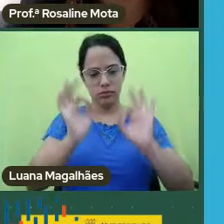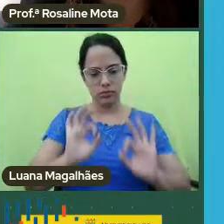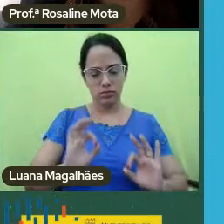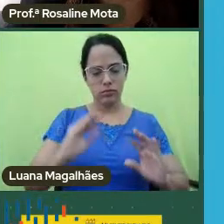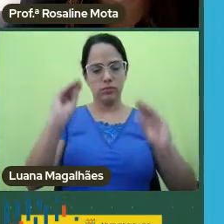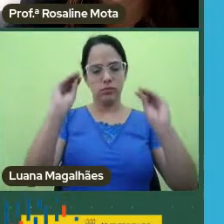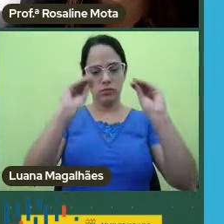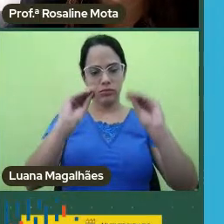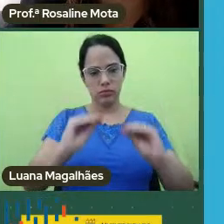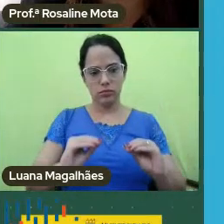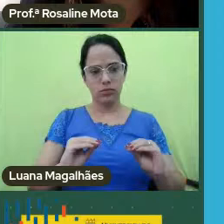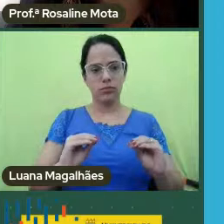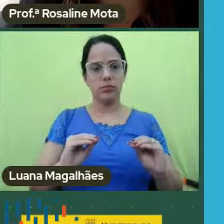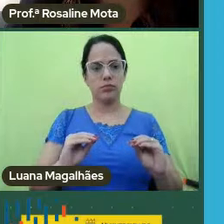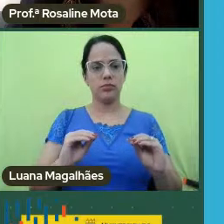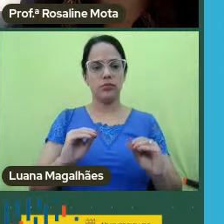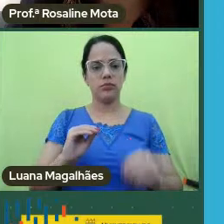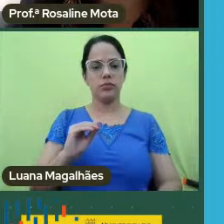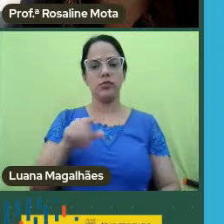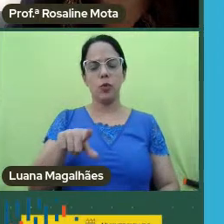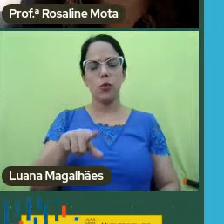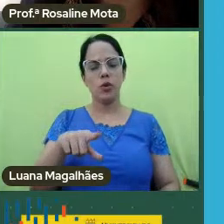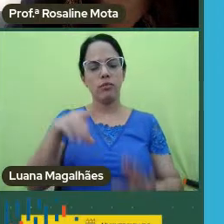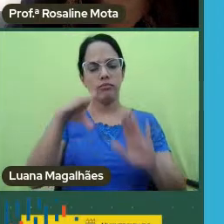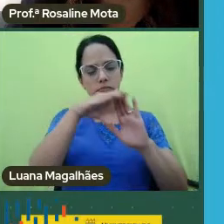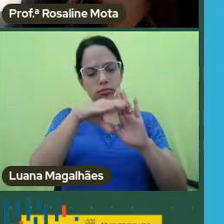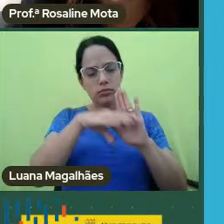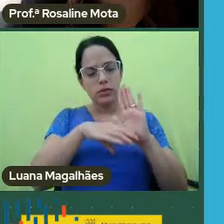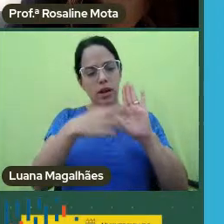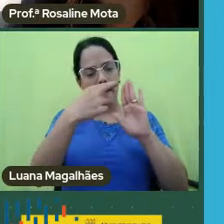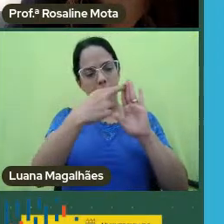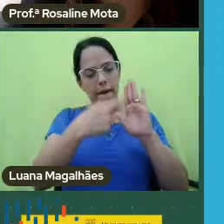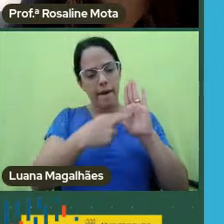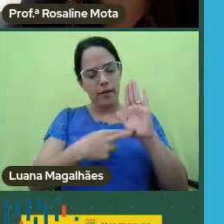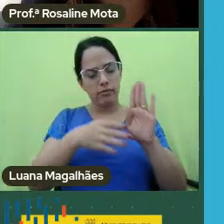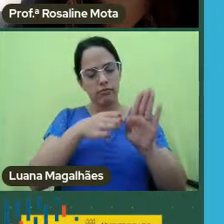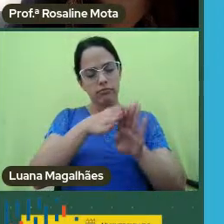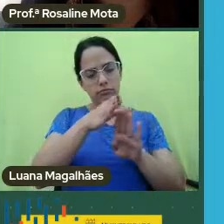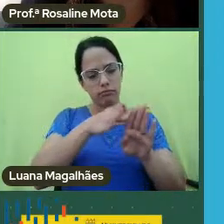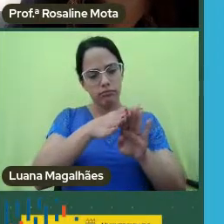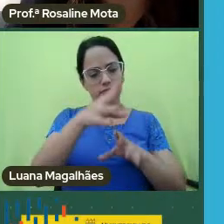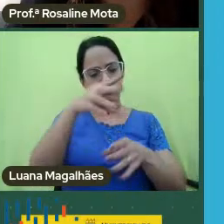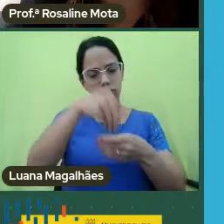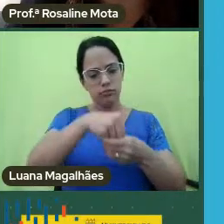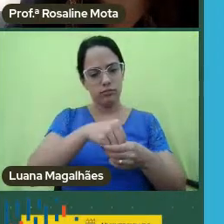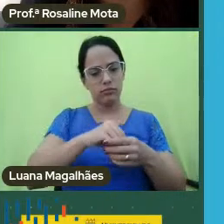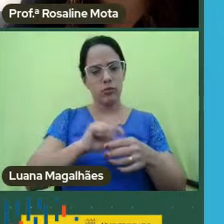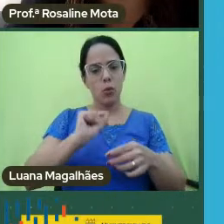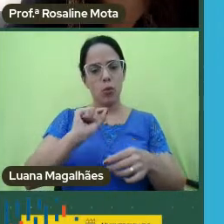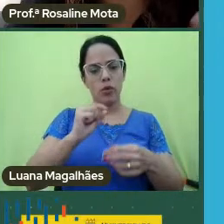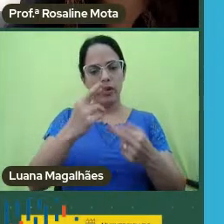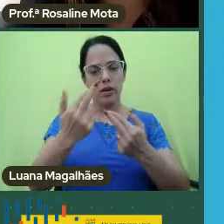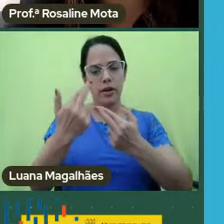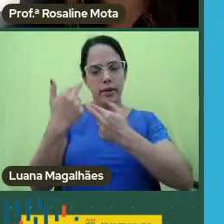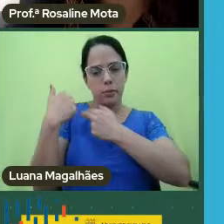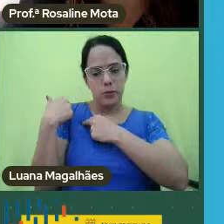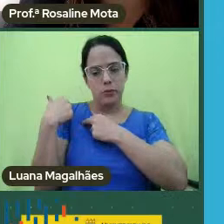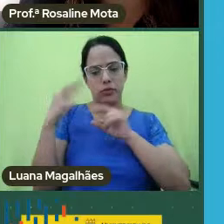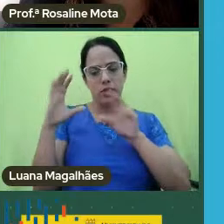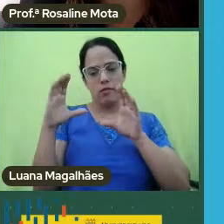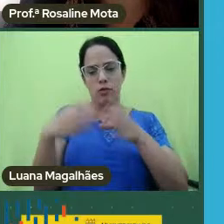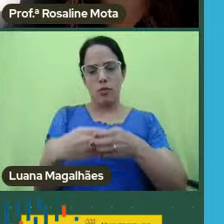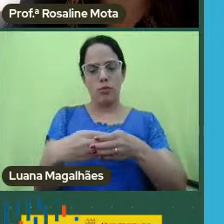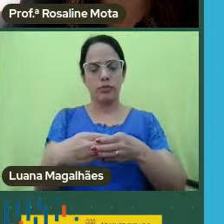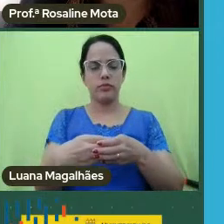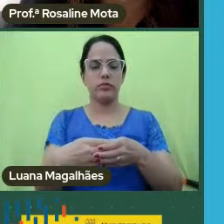regimento interno, que se defina dentro da sua estrutura hospitalar quais as atribuições dessa comissão.